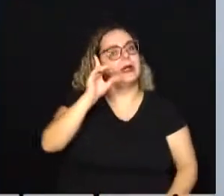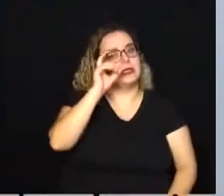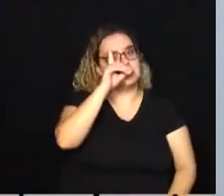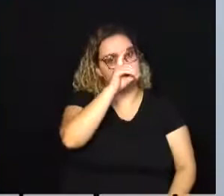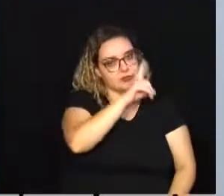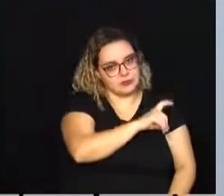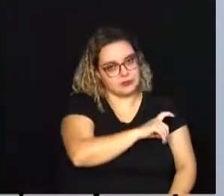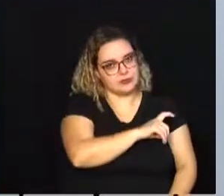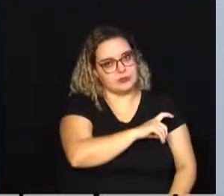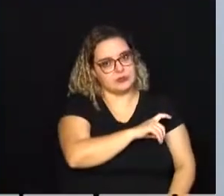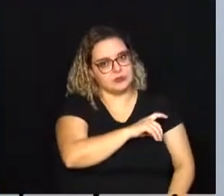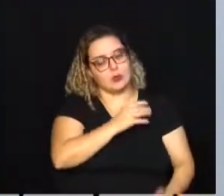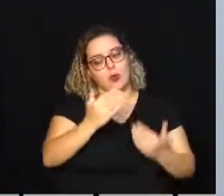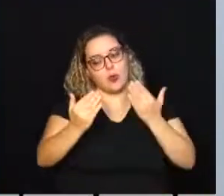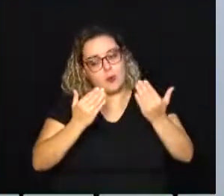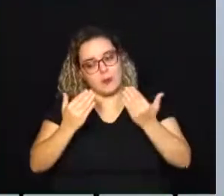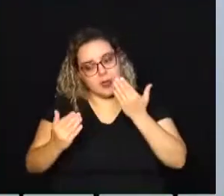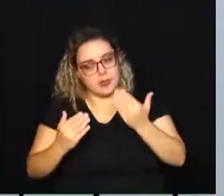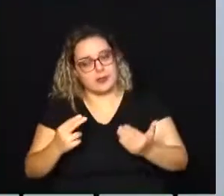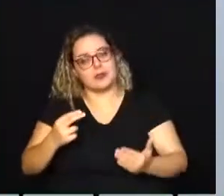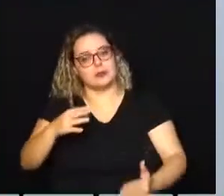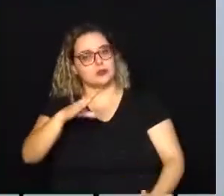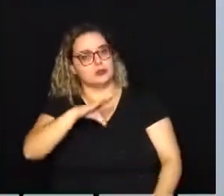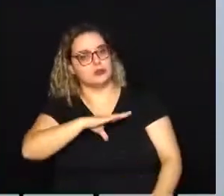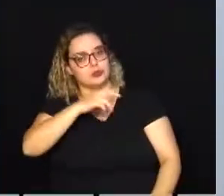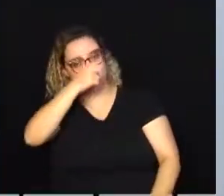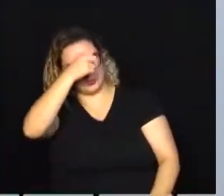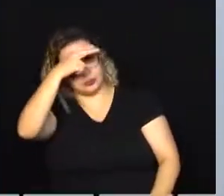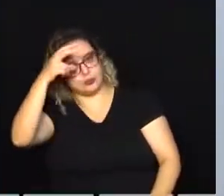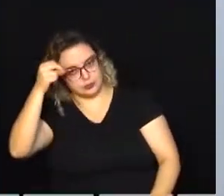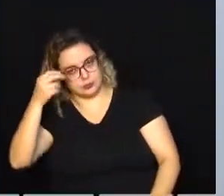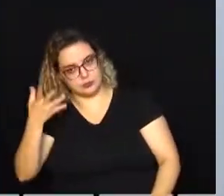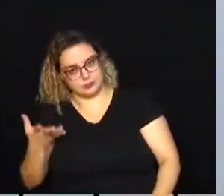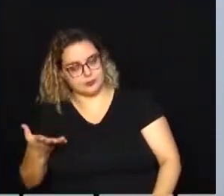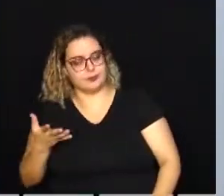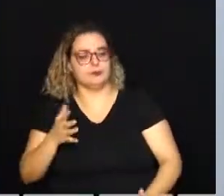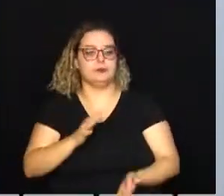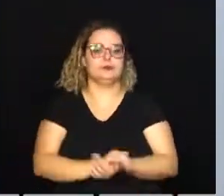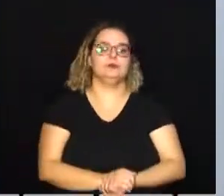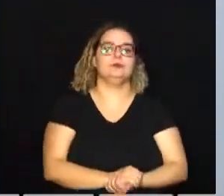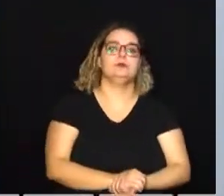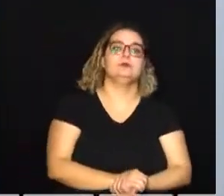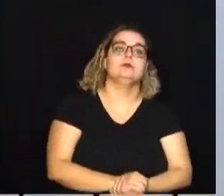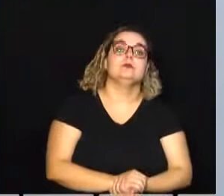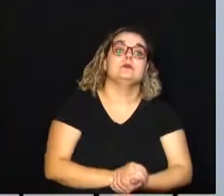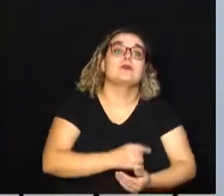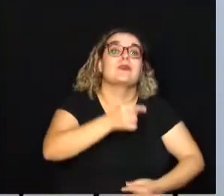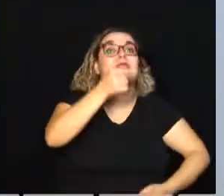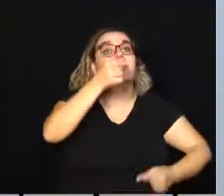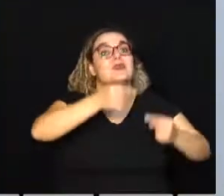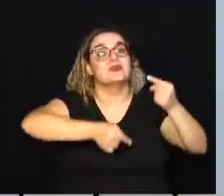A questão do aproveitamento é uma questão que terá que ser bastante debatida